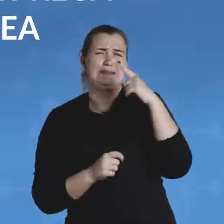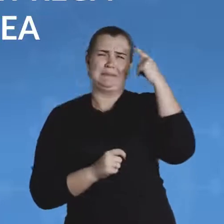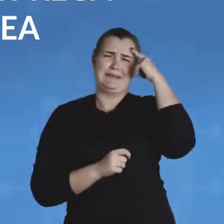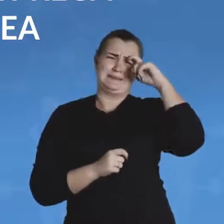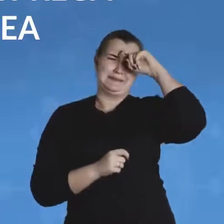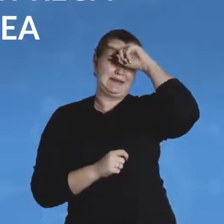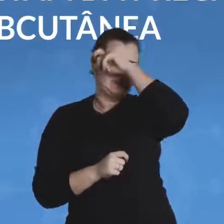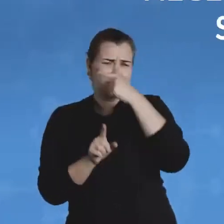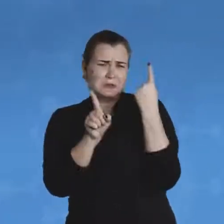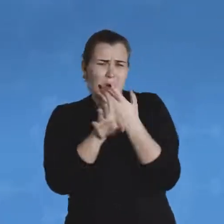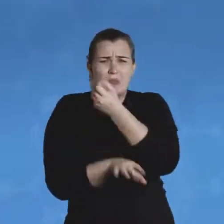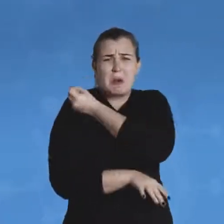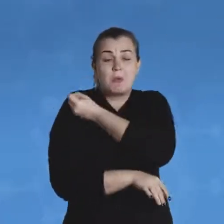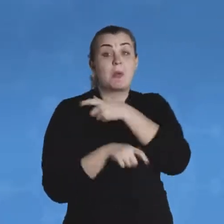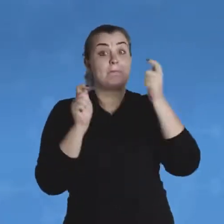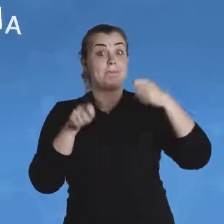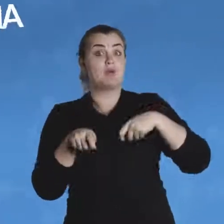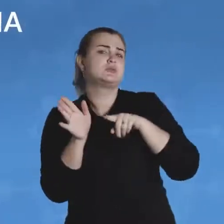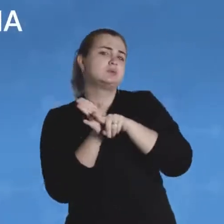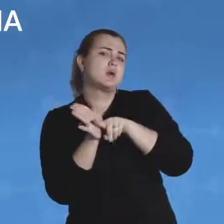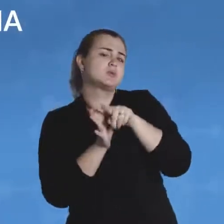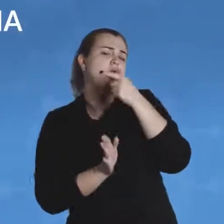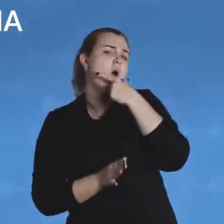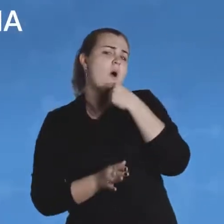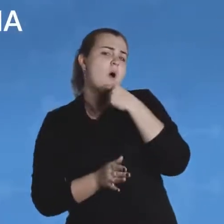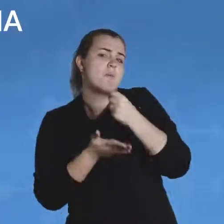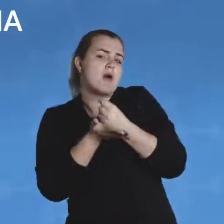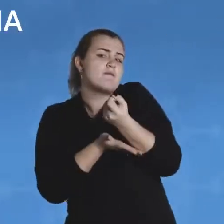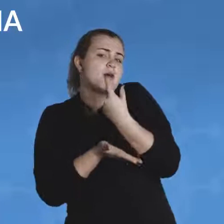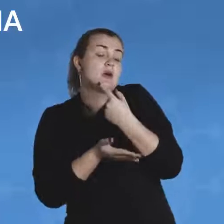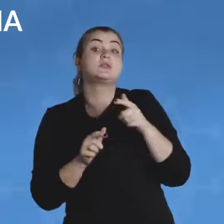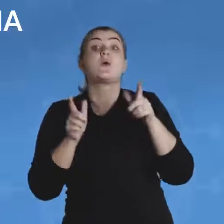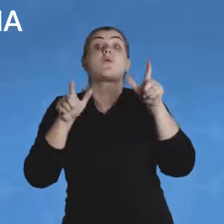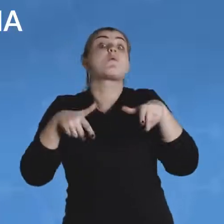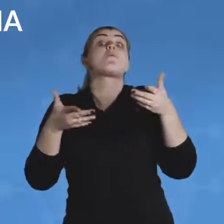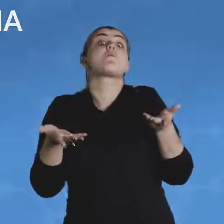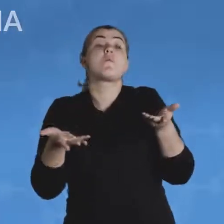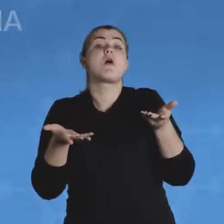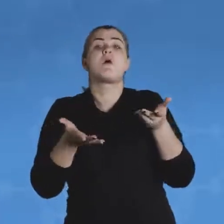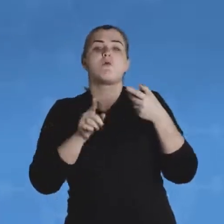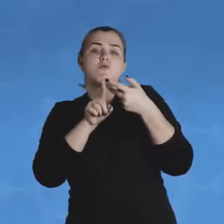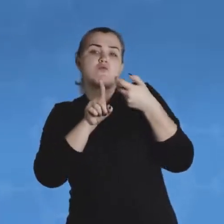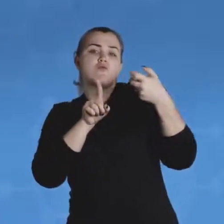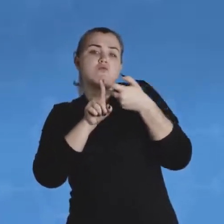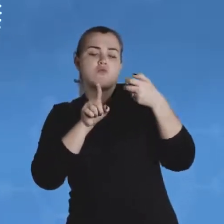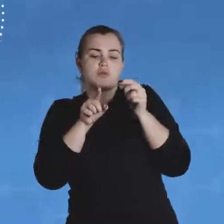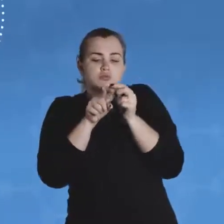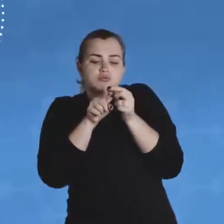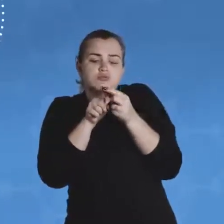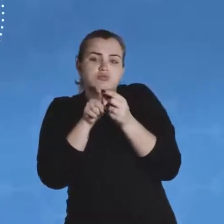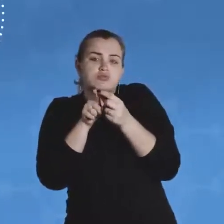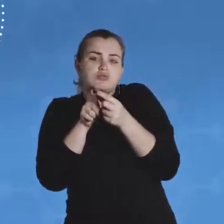achar a numeração, pergunte ao farmacêutico da unidade de saúde qual o comprimento da agulha. Esta prega que